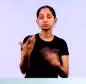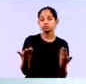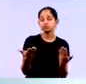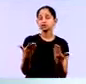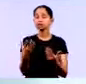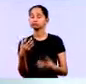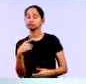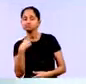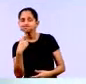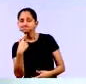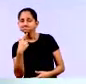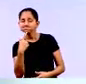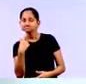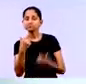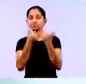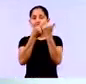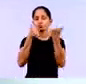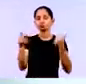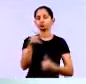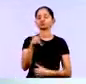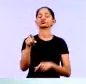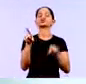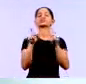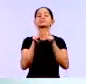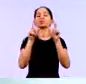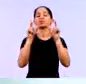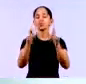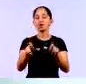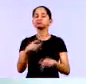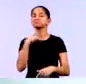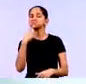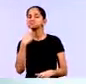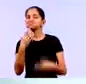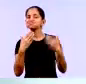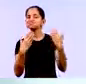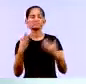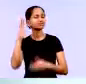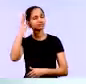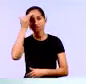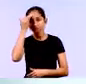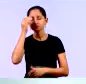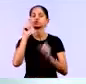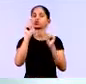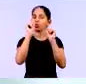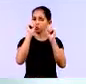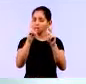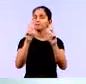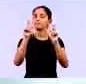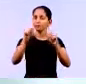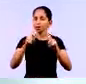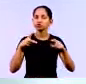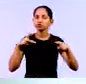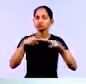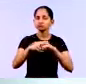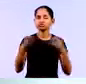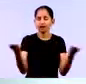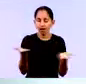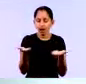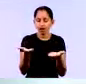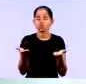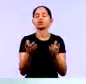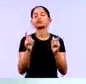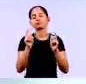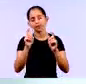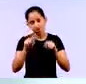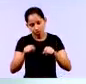garoto, garota, os tutores também, se tiverem alguma dúvida aí com a gente, pode nos interromper a qualquer momento, pode